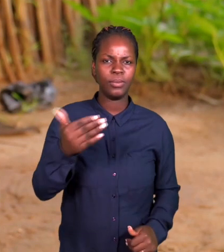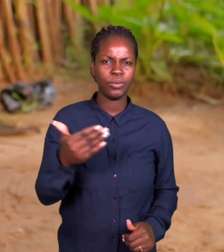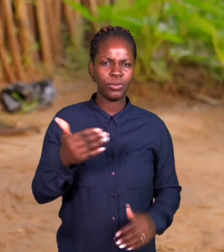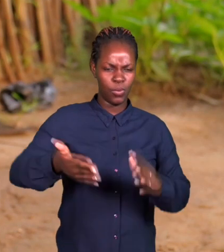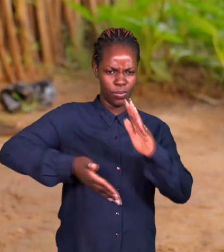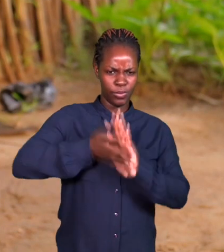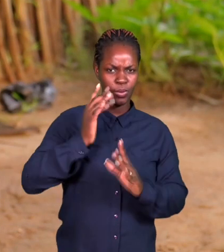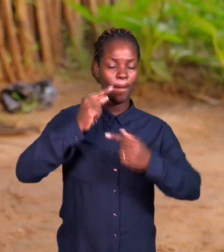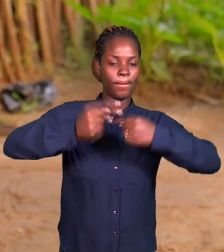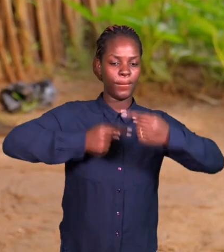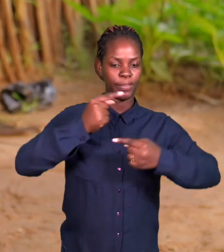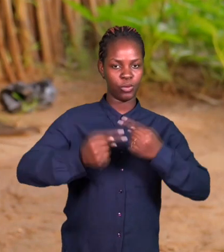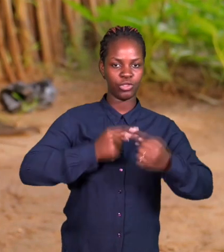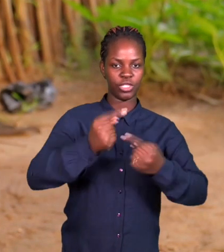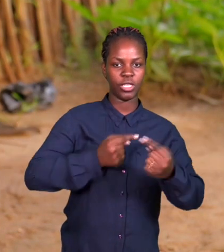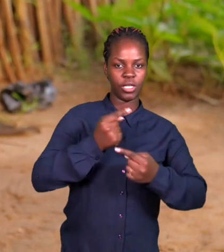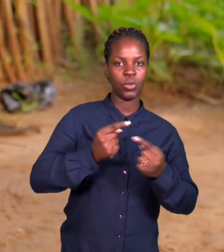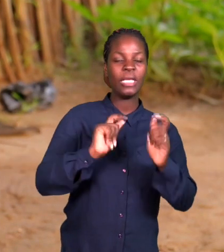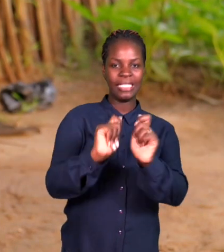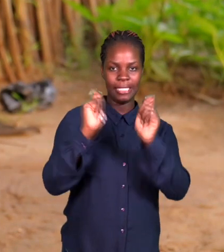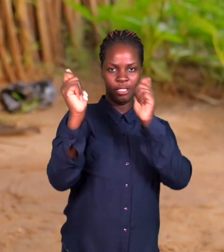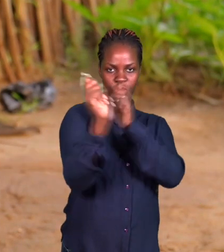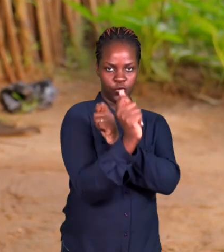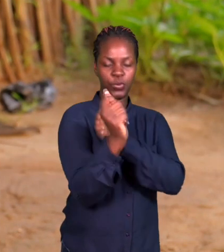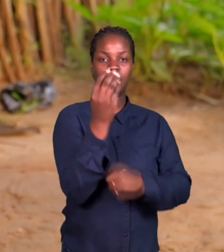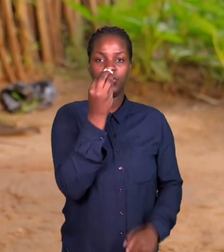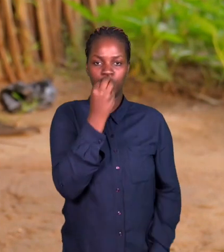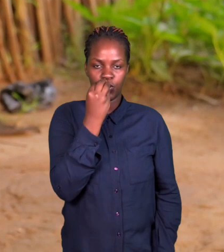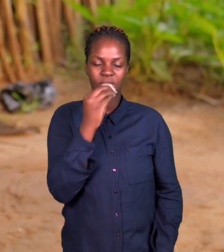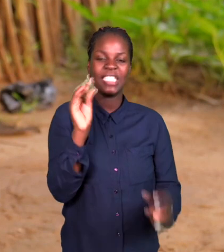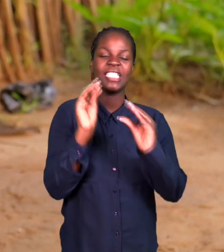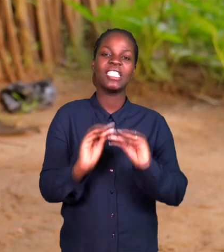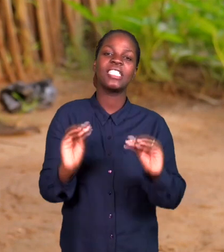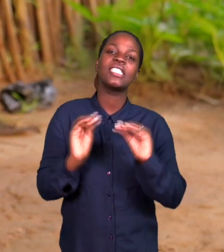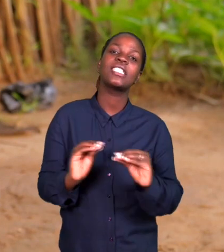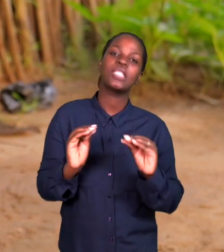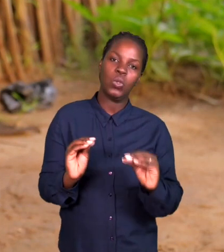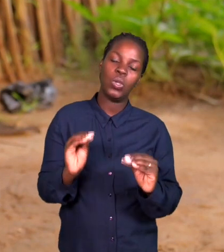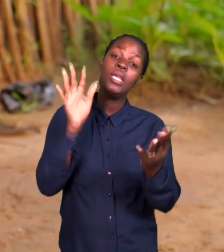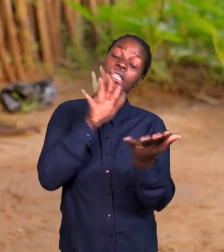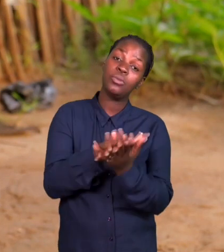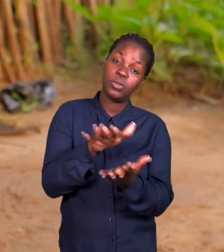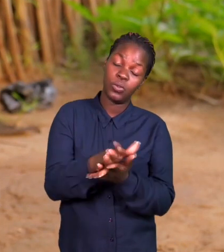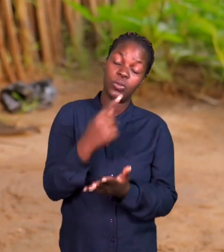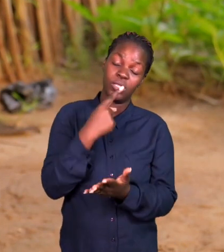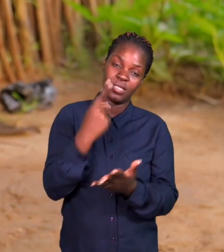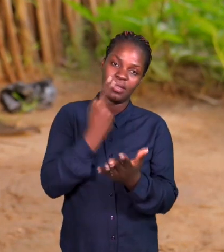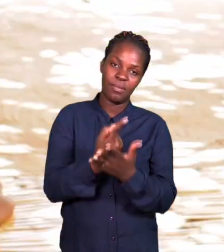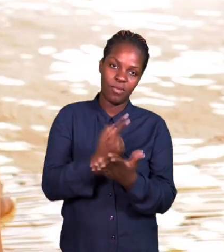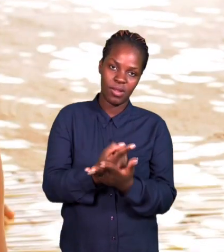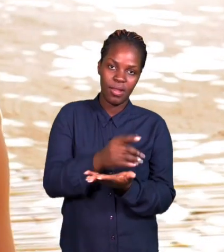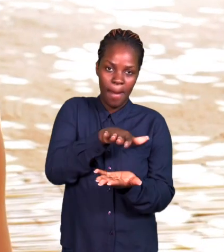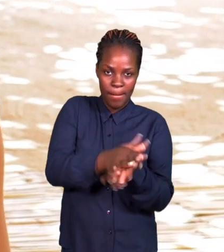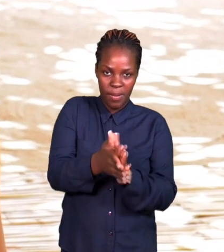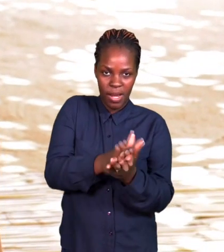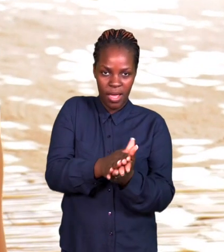papa. Então, quando chegou o projeto Transforma Nutrition, me deu ensinamento, dizendo que tenho